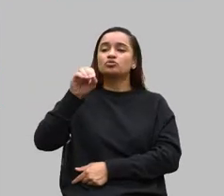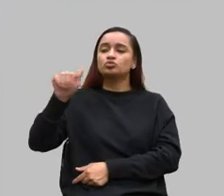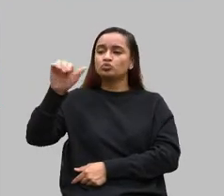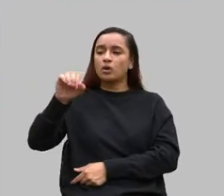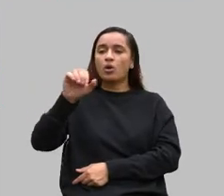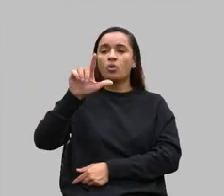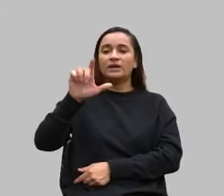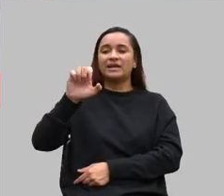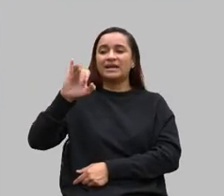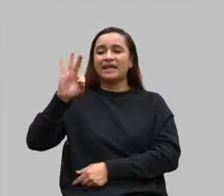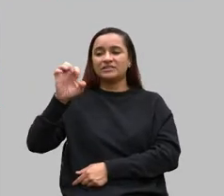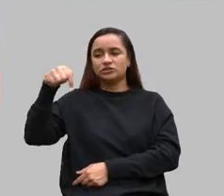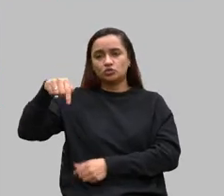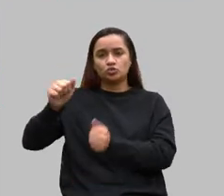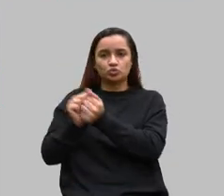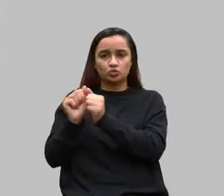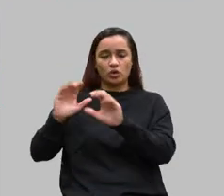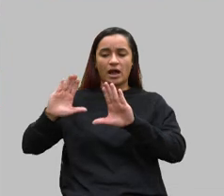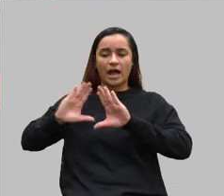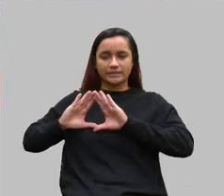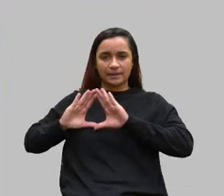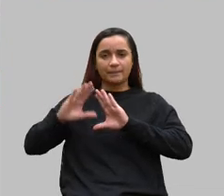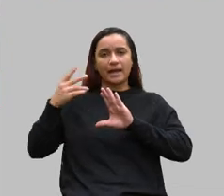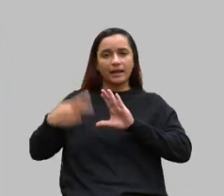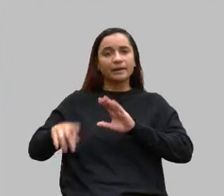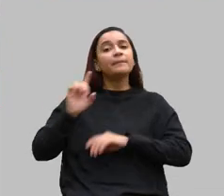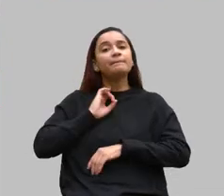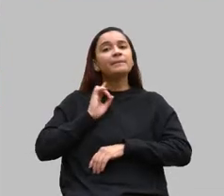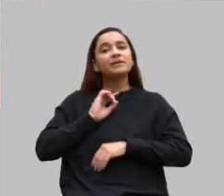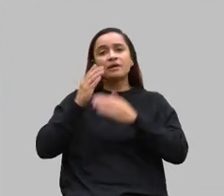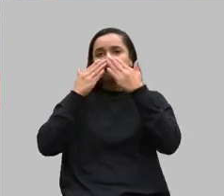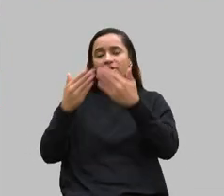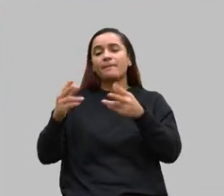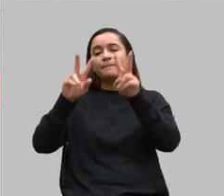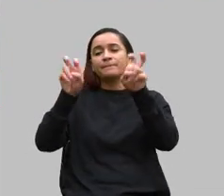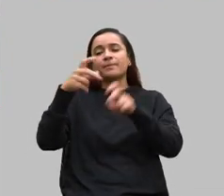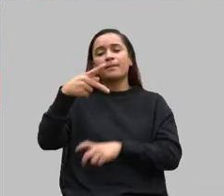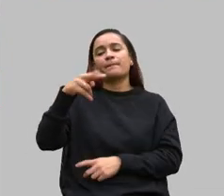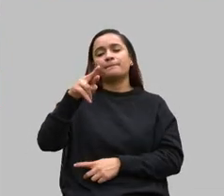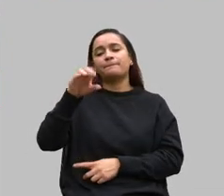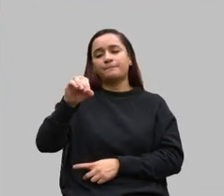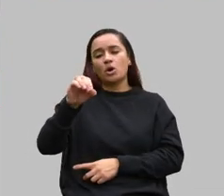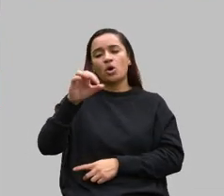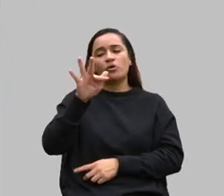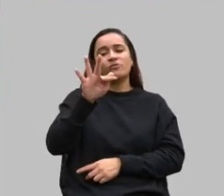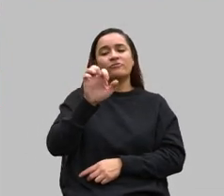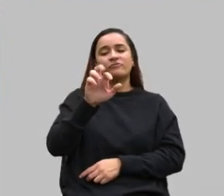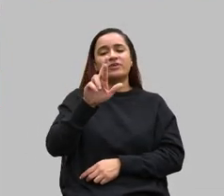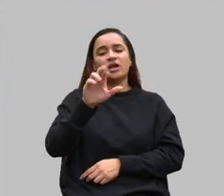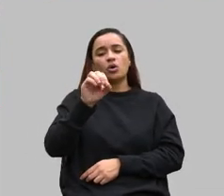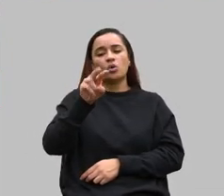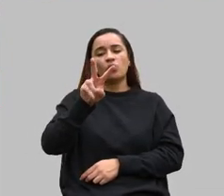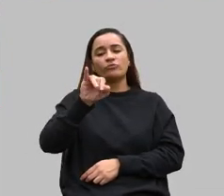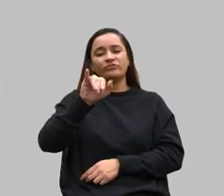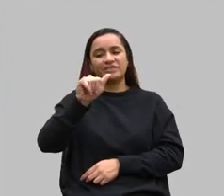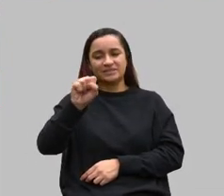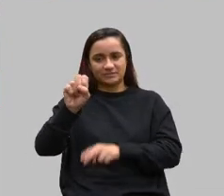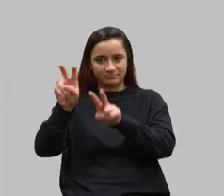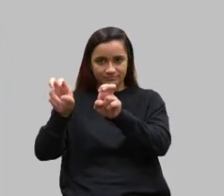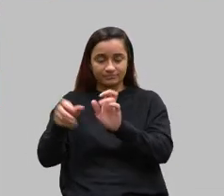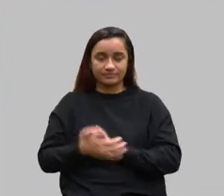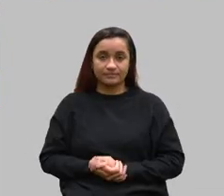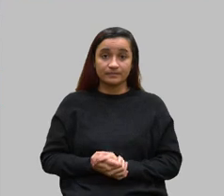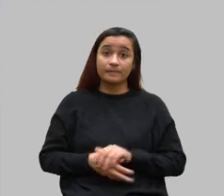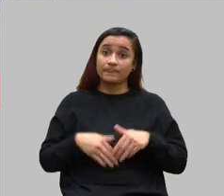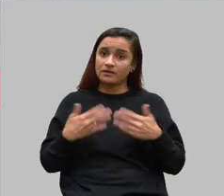Eh a frente né e a comissão eh pró ferrovias então assim esses dados eh eh secretário Leonardo